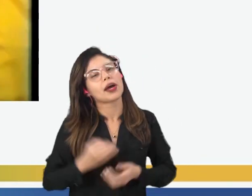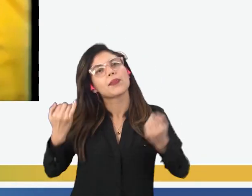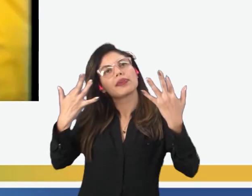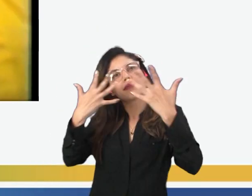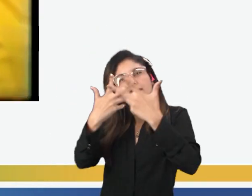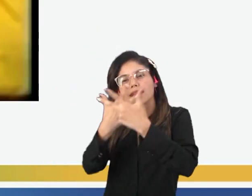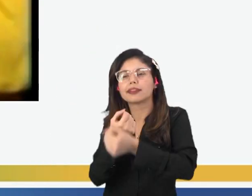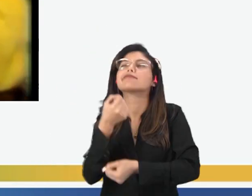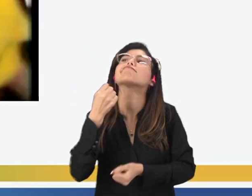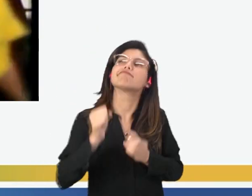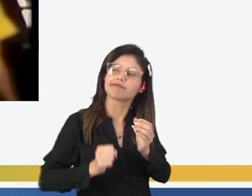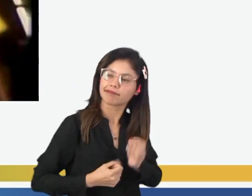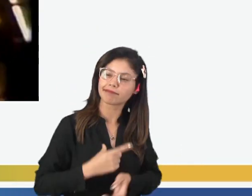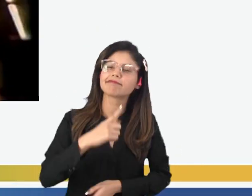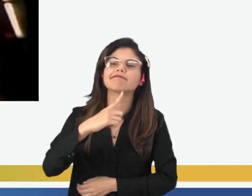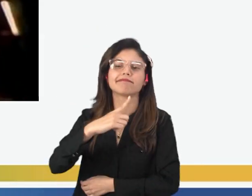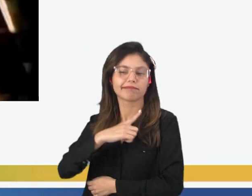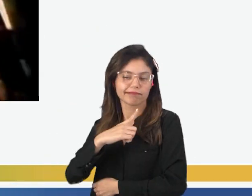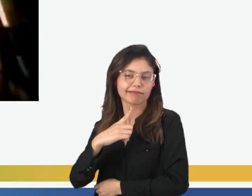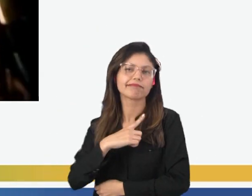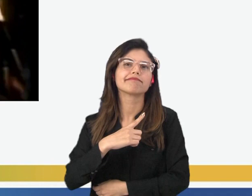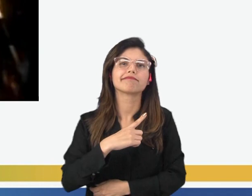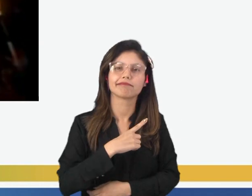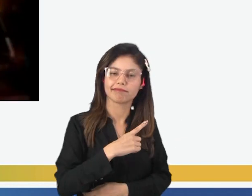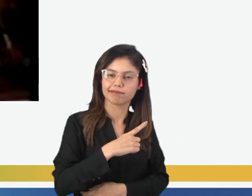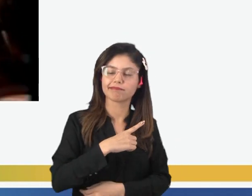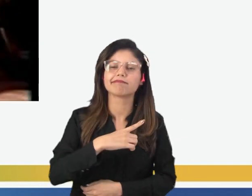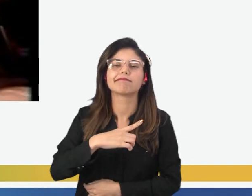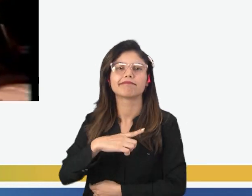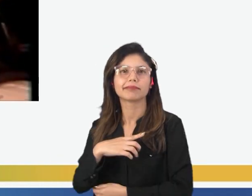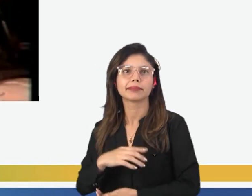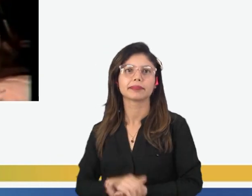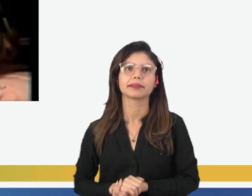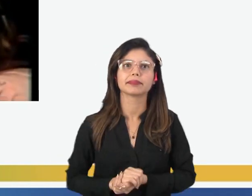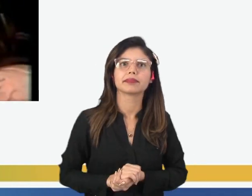Ai, a beleza que existe,